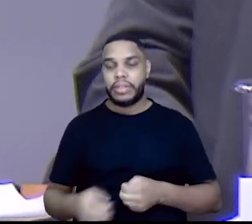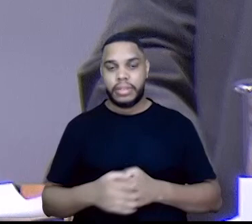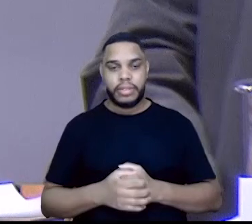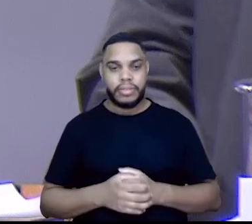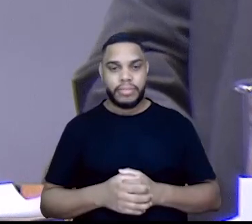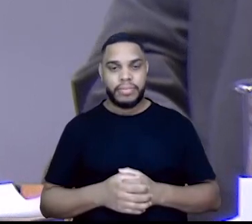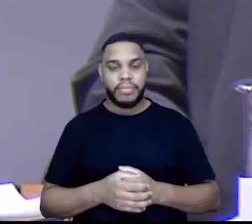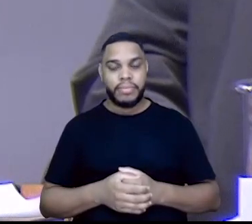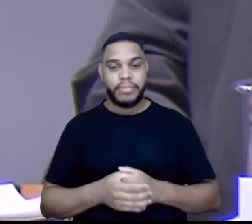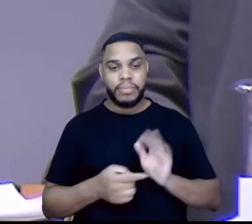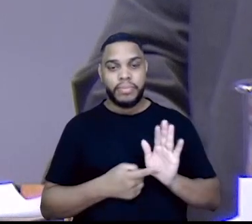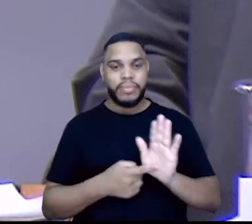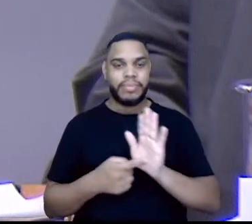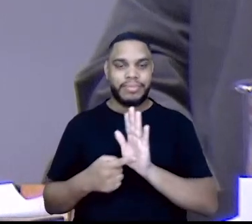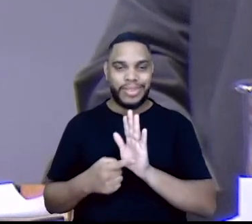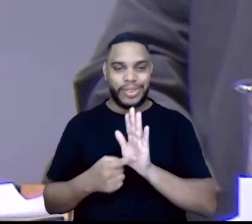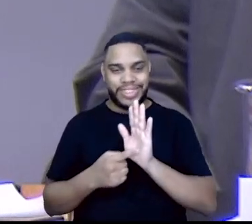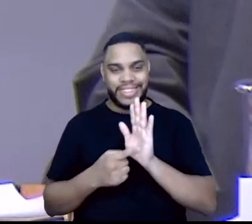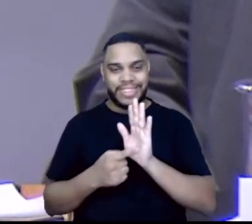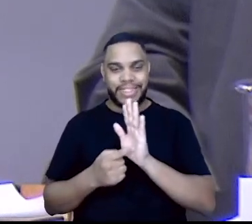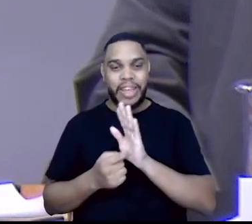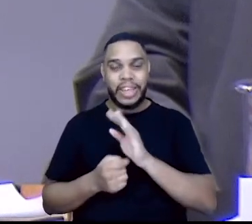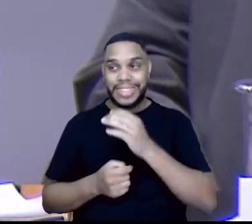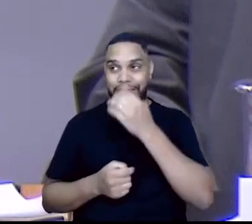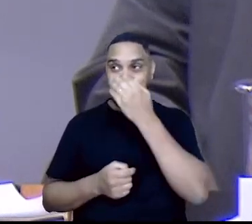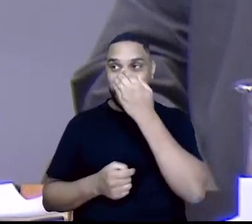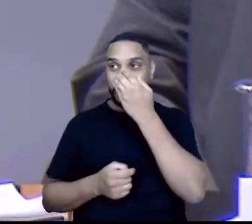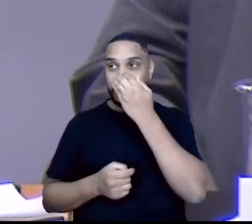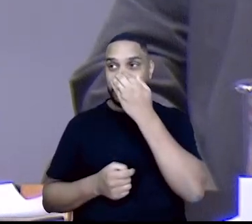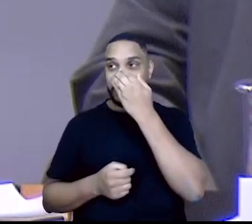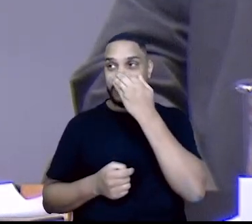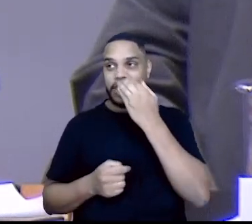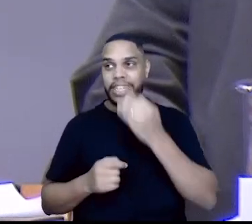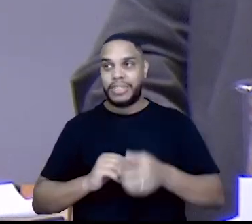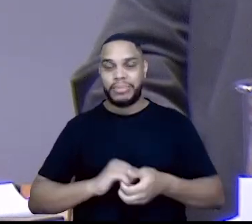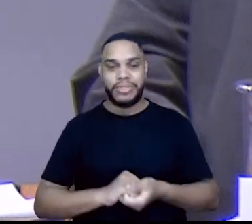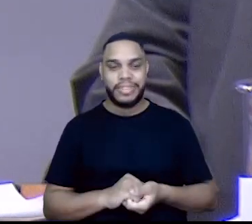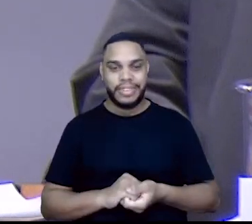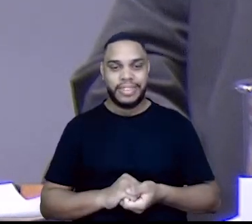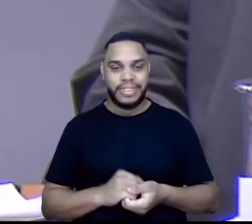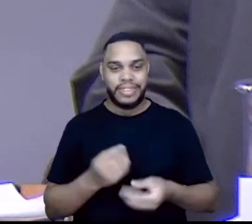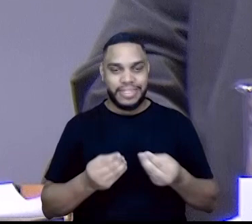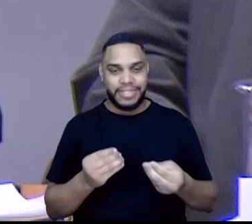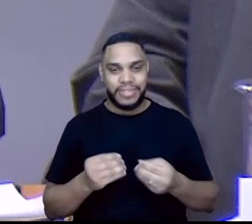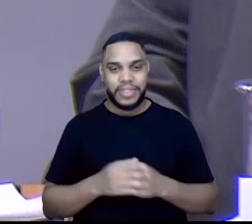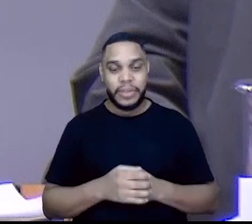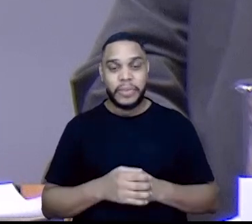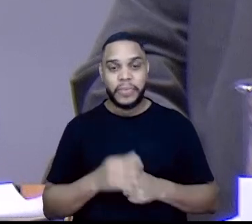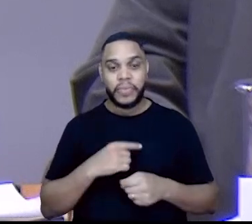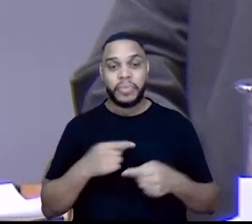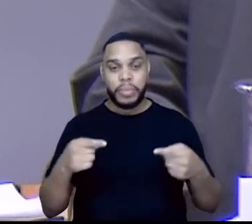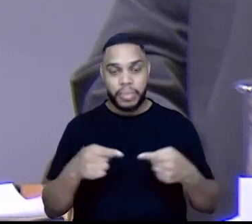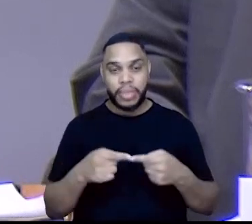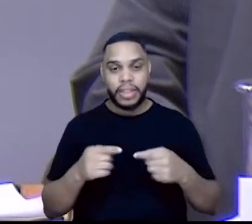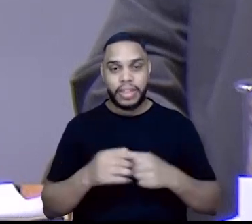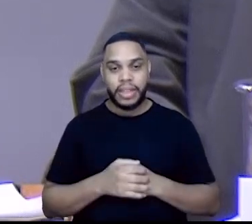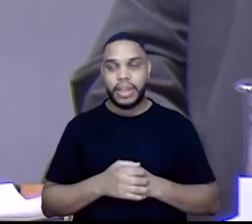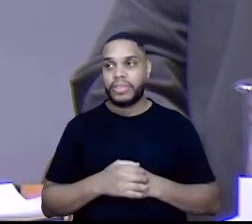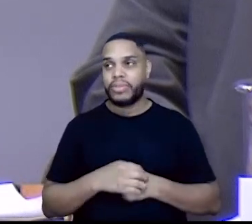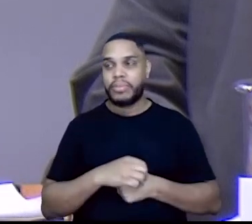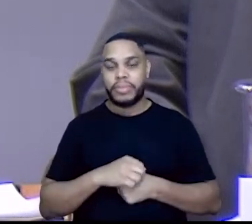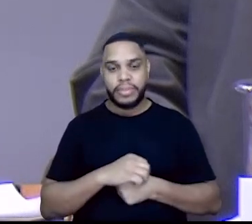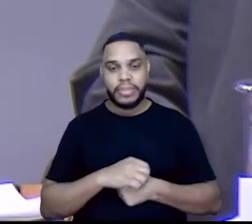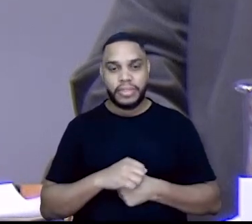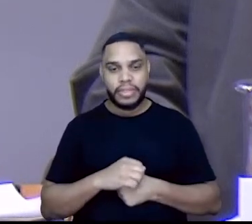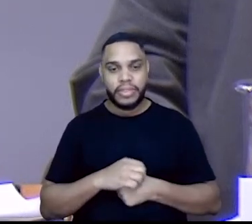mostrar que a capacidade de adaptar a norma à situação presente continua a ser um atributo que